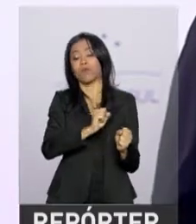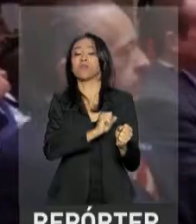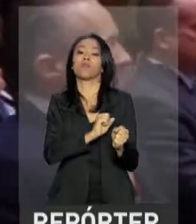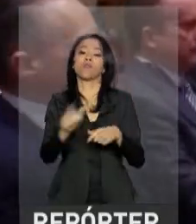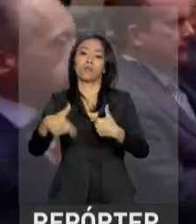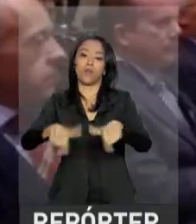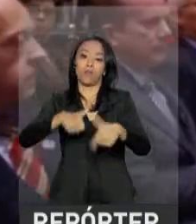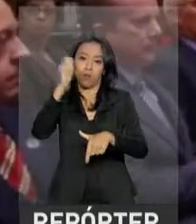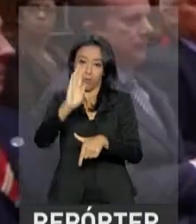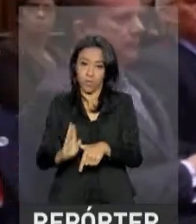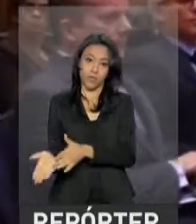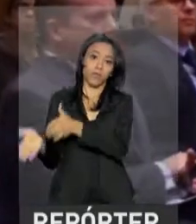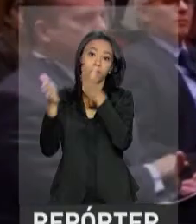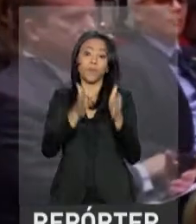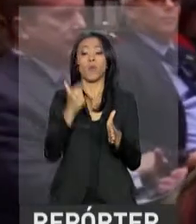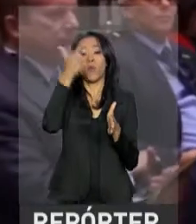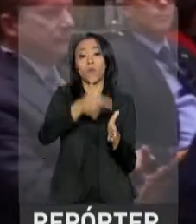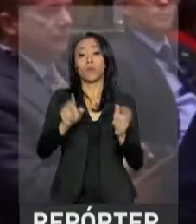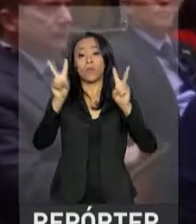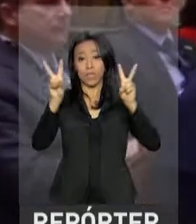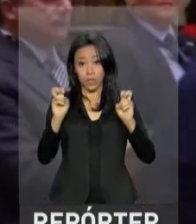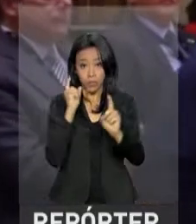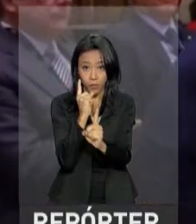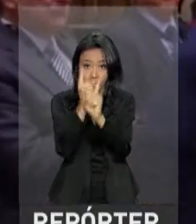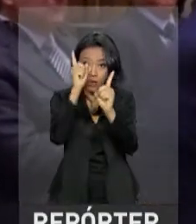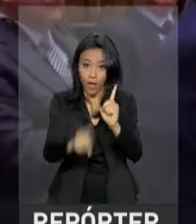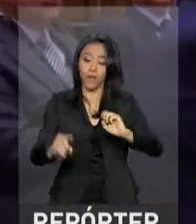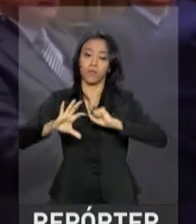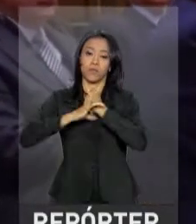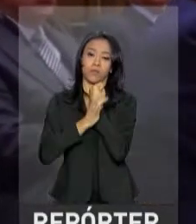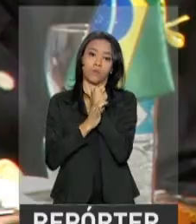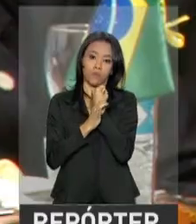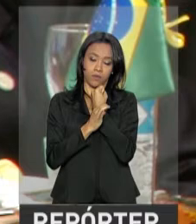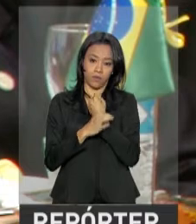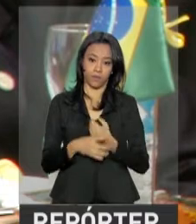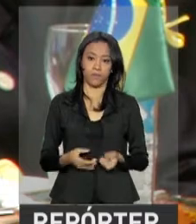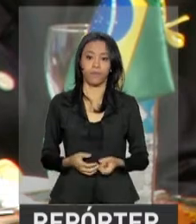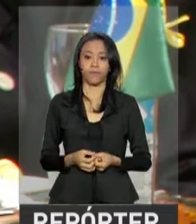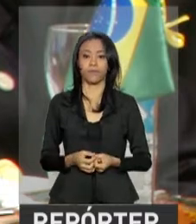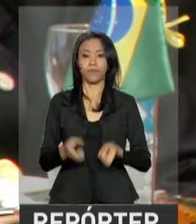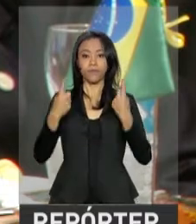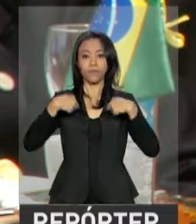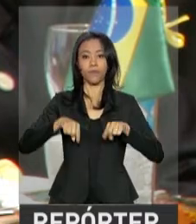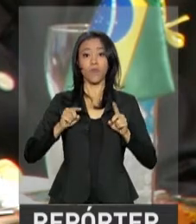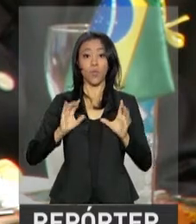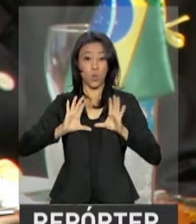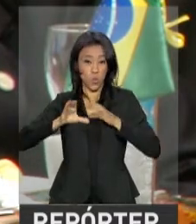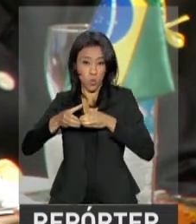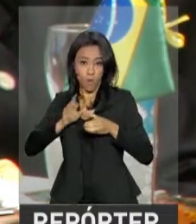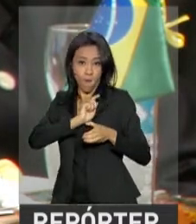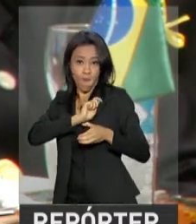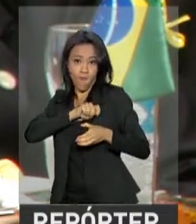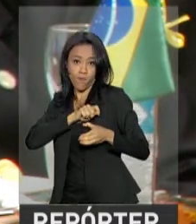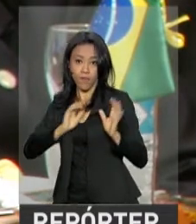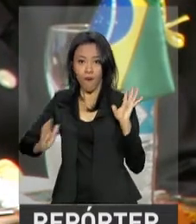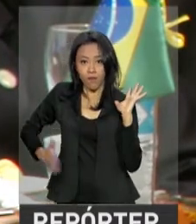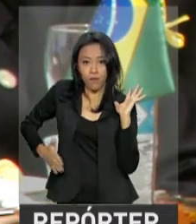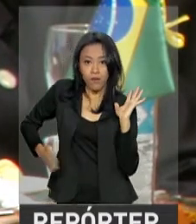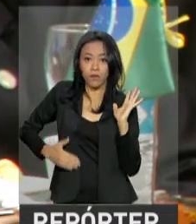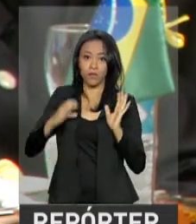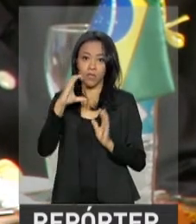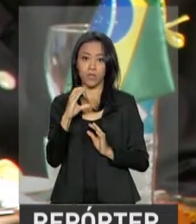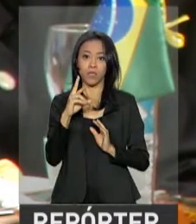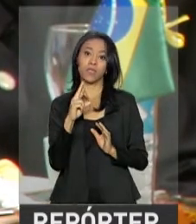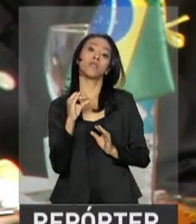brasil outro tema tratado no encontro foi segurança pública o crime organizado hoje não é mais nacional ele é